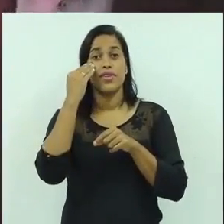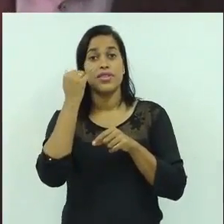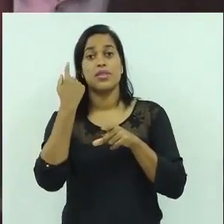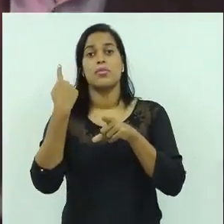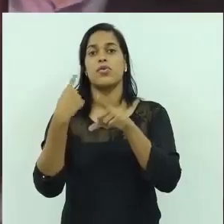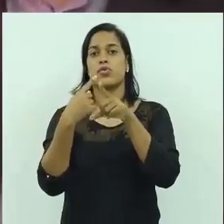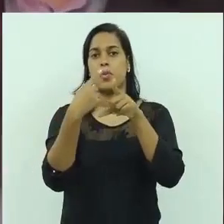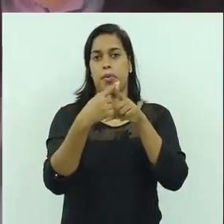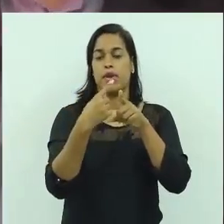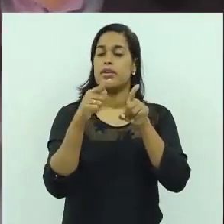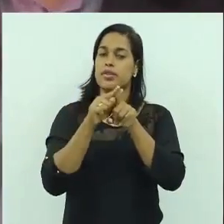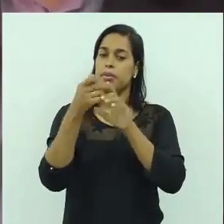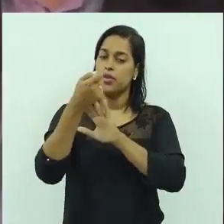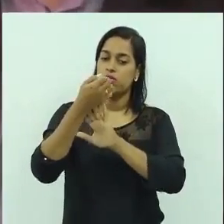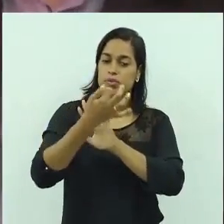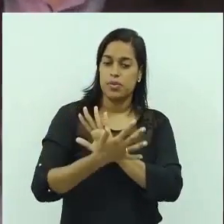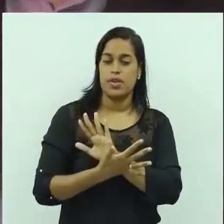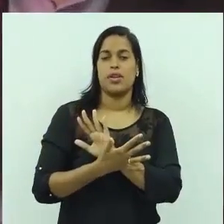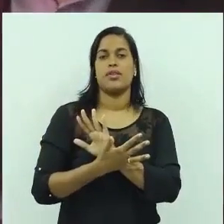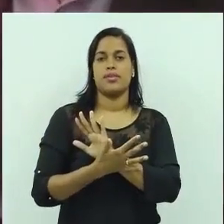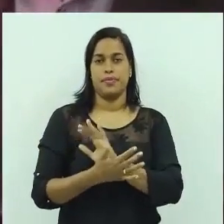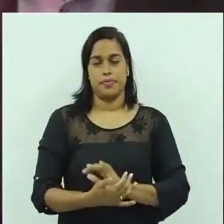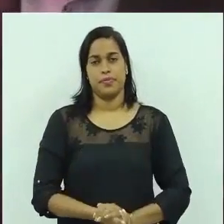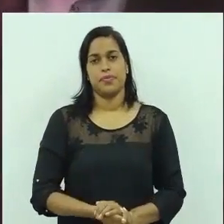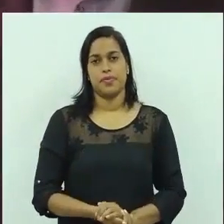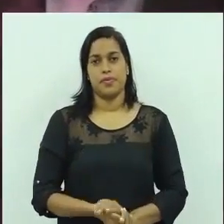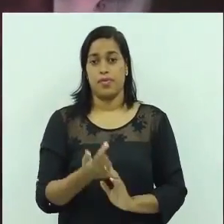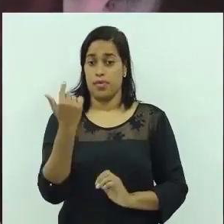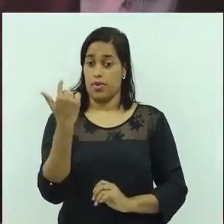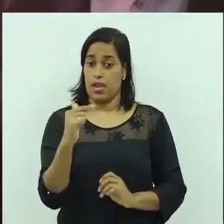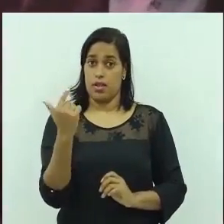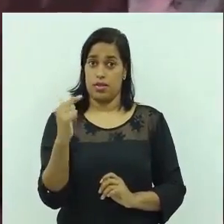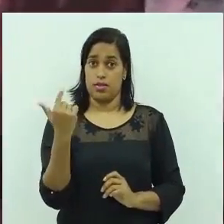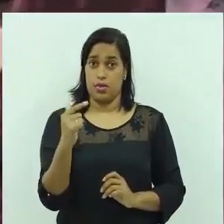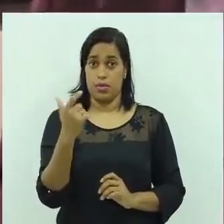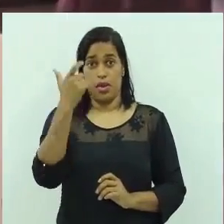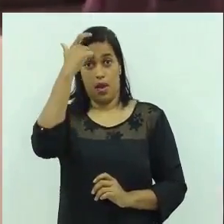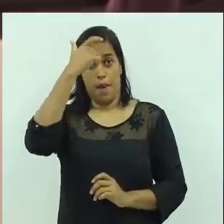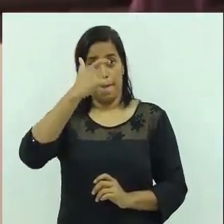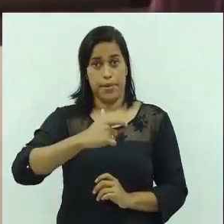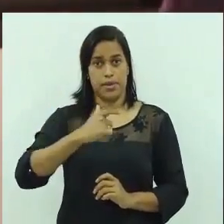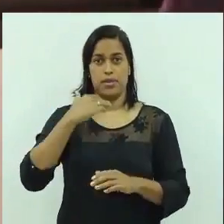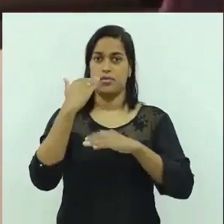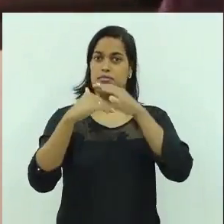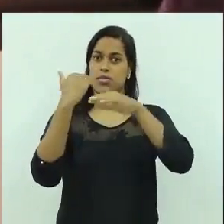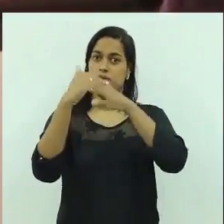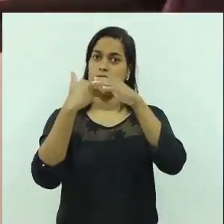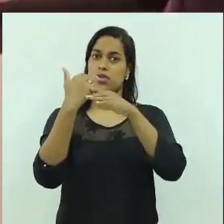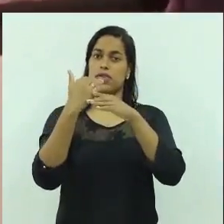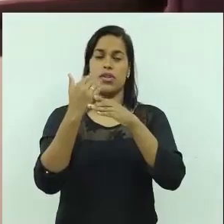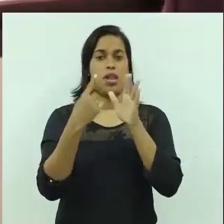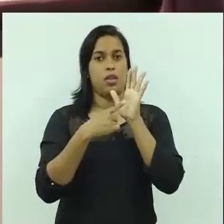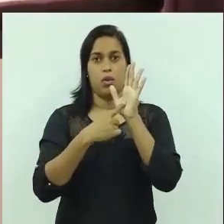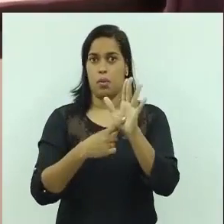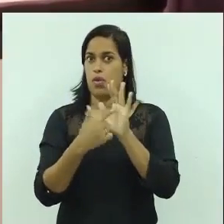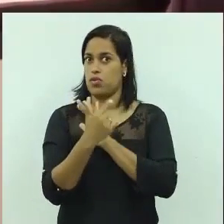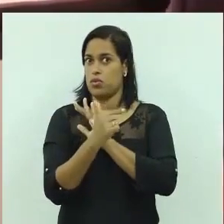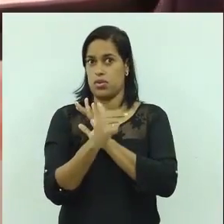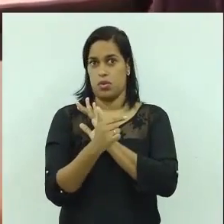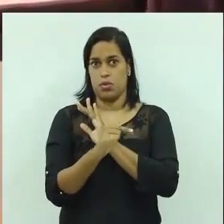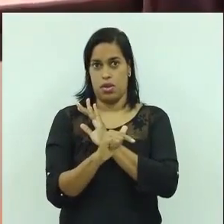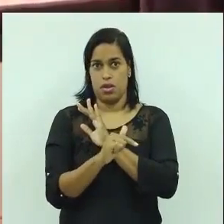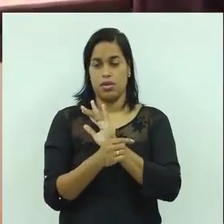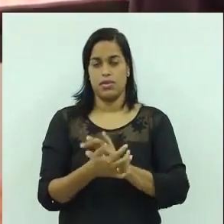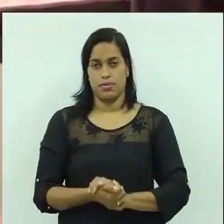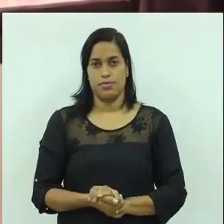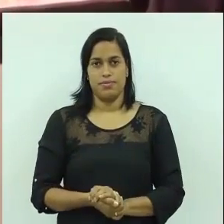as justificativas de tudo que você disser. Então, se você não tem a competência desenvolvida, não simule. Isso, exatamente. Porque,